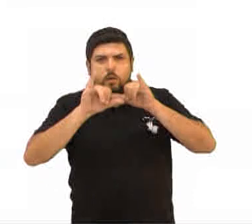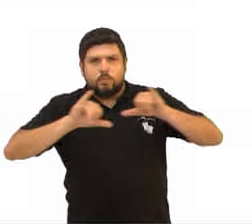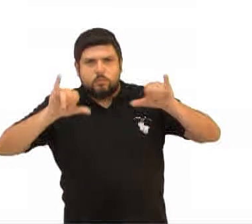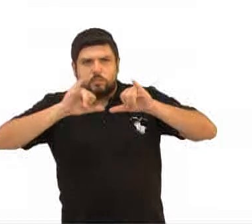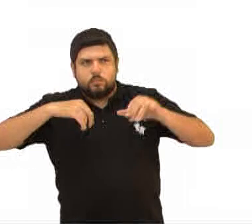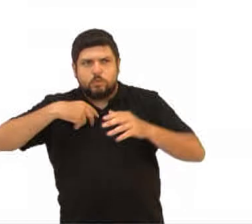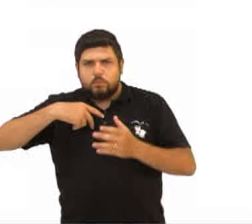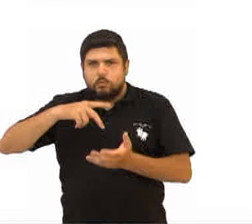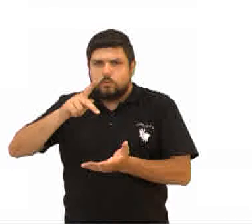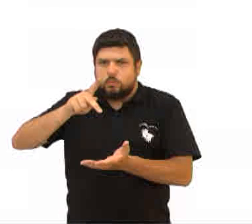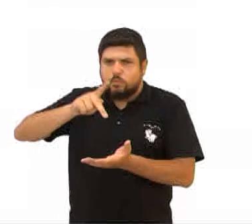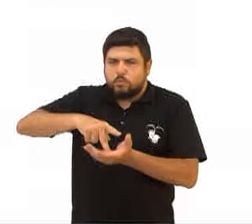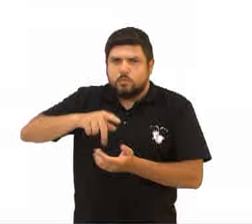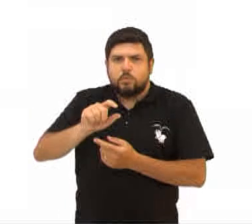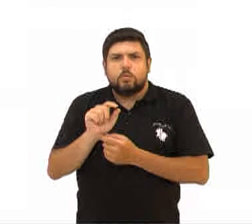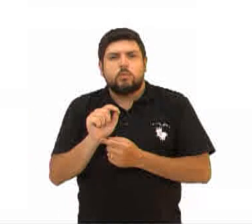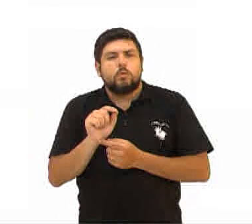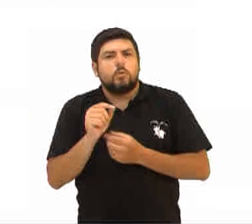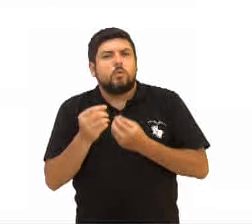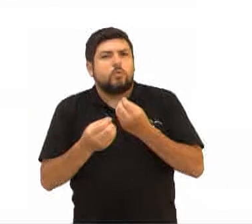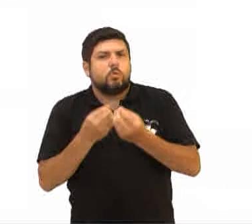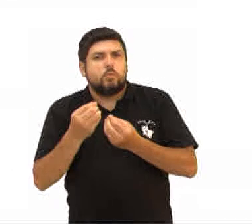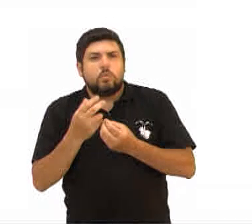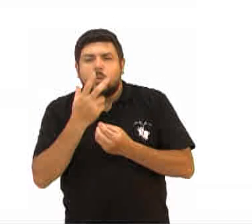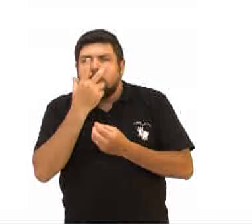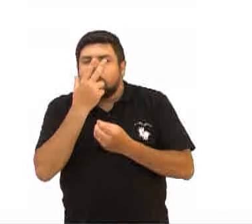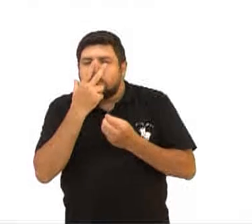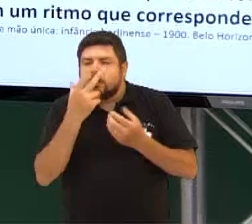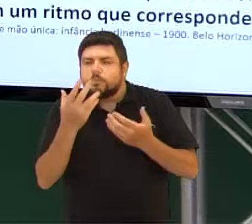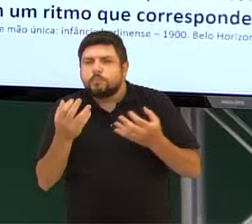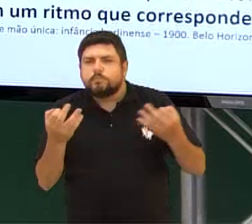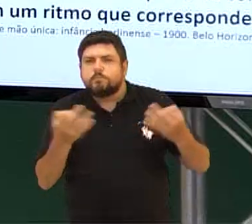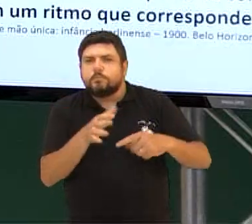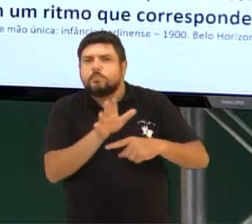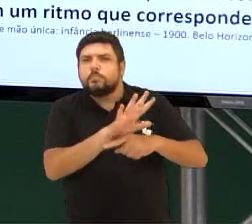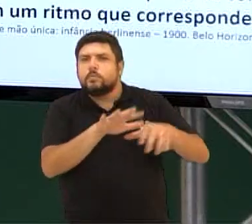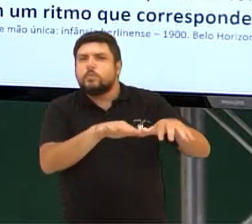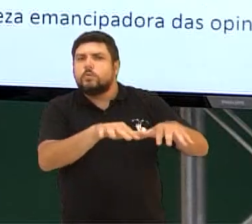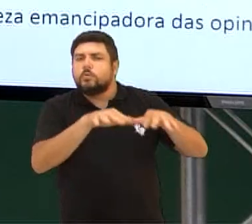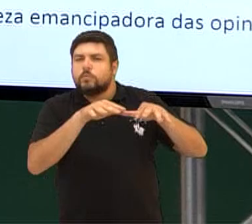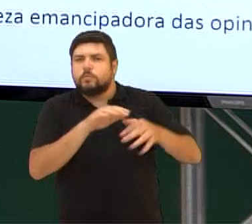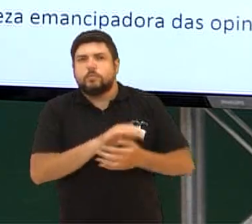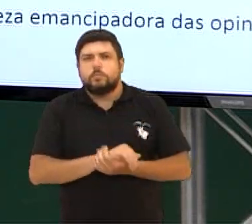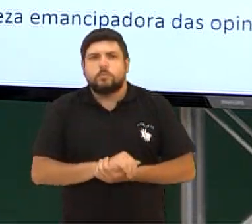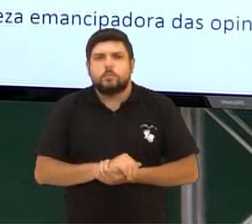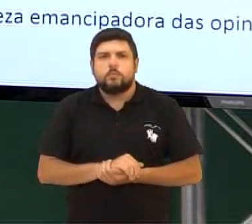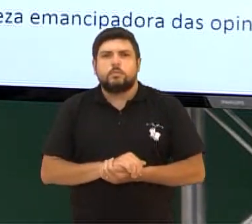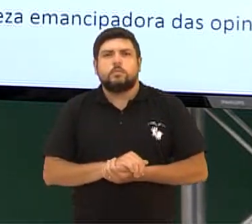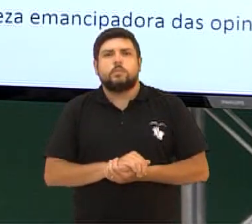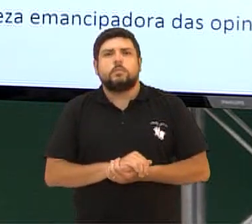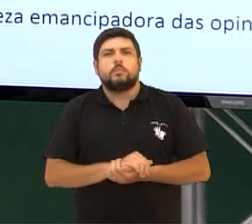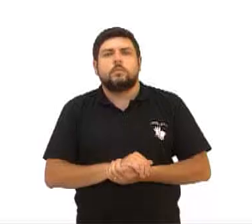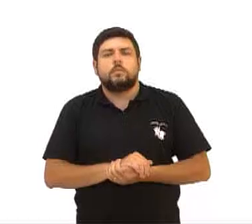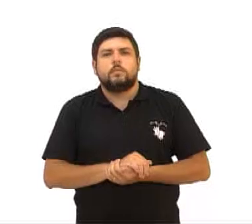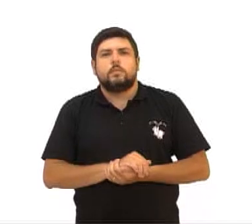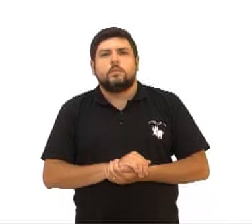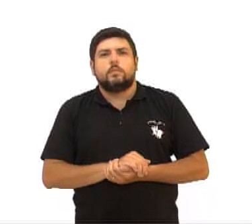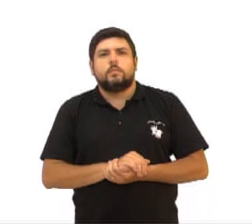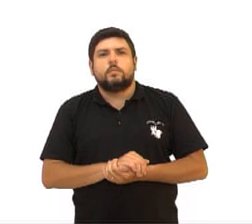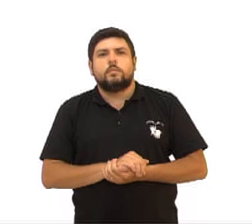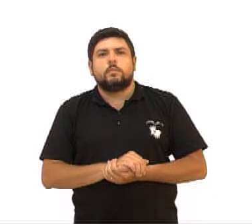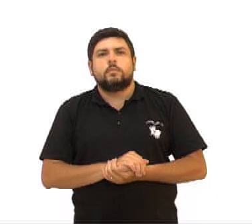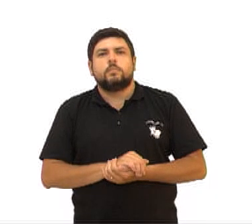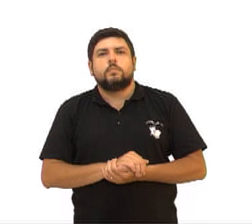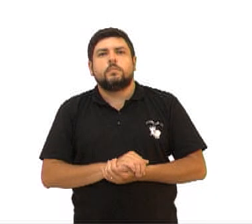para o primeiro plano e tem um ritmo que corresponde ao de um bom filme, ou seja, de uma grande ilusão. Dito isso, vamos para as respostas.